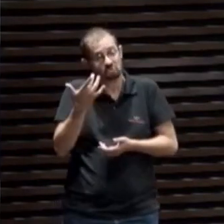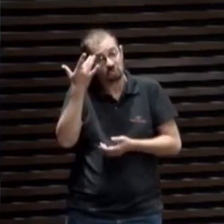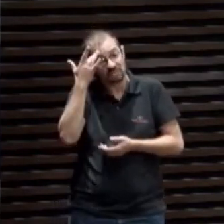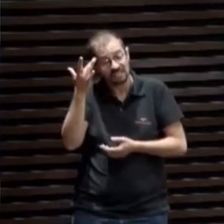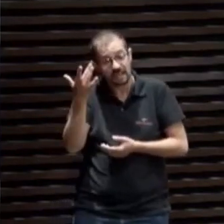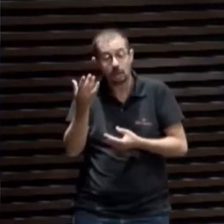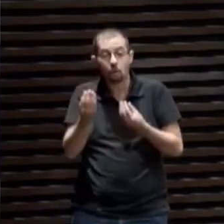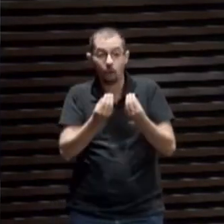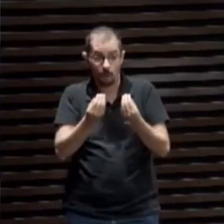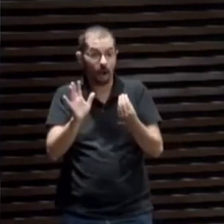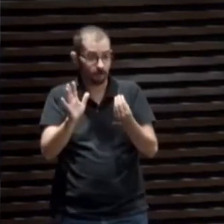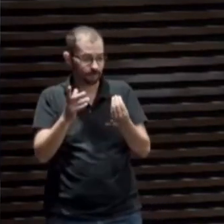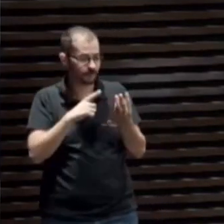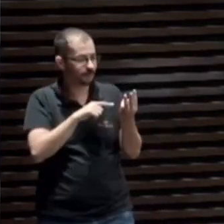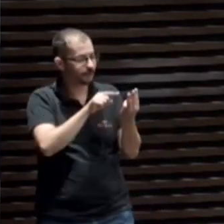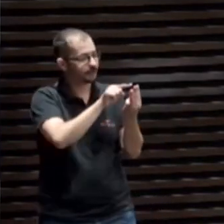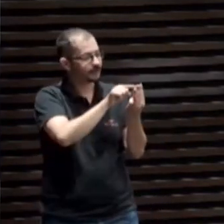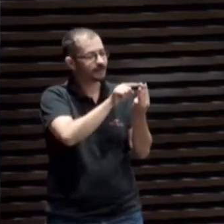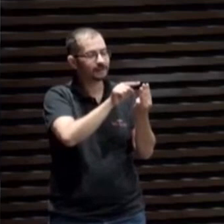3 pessoas